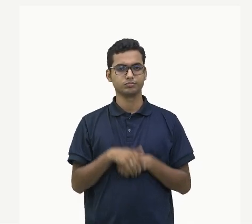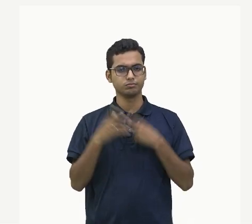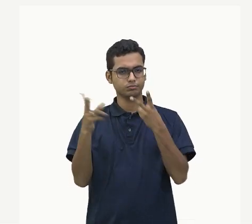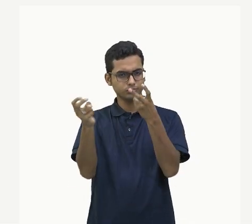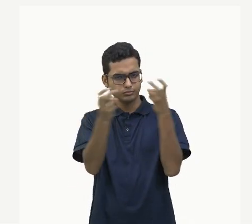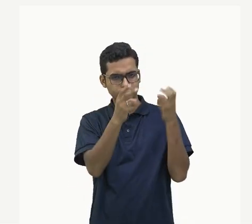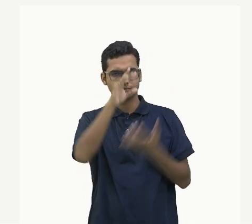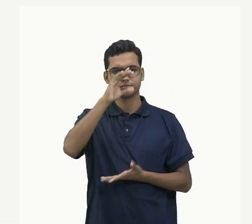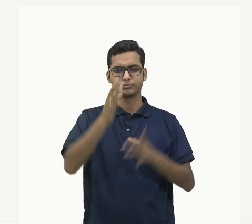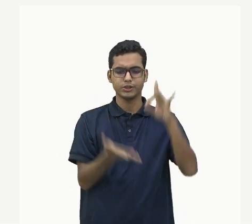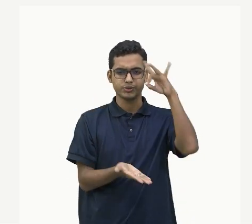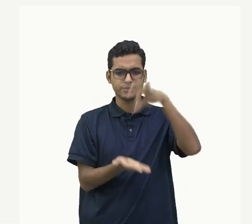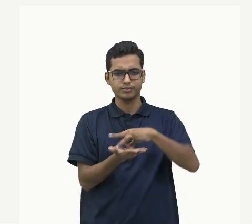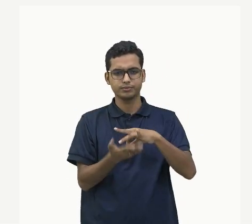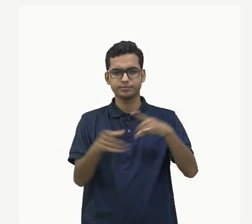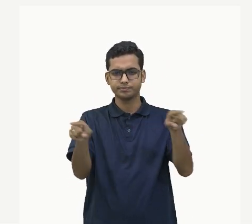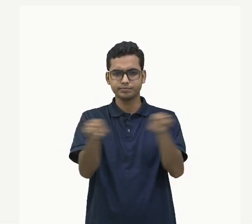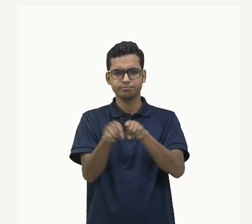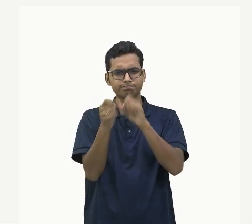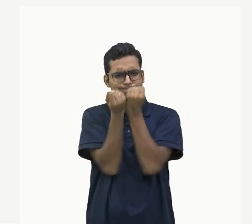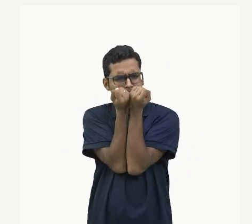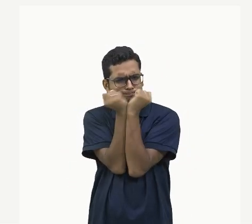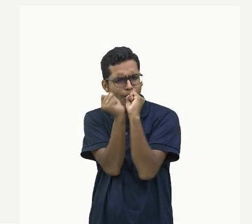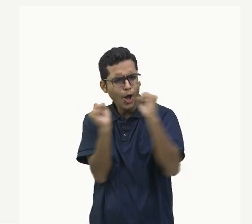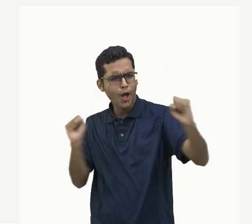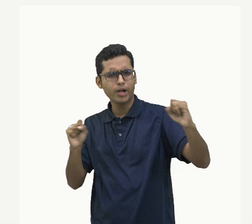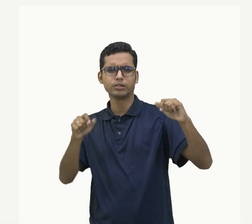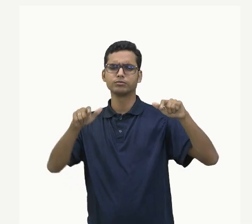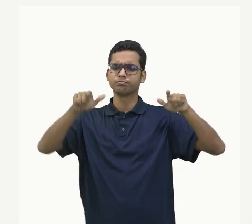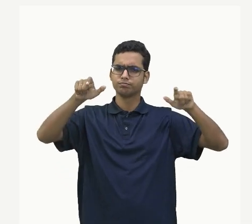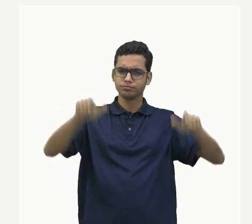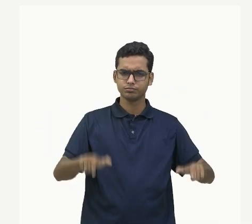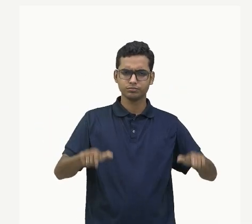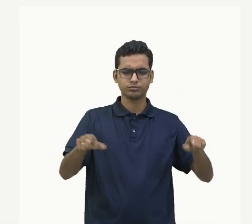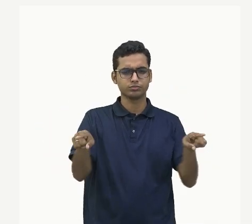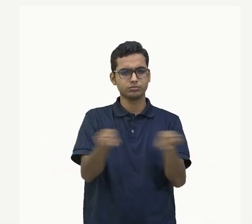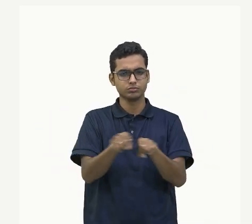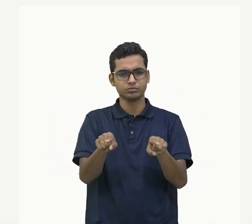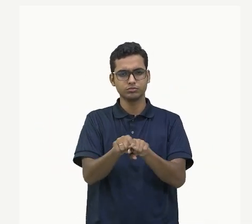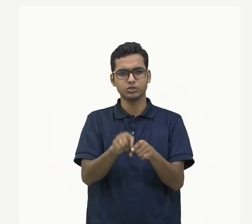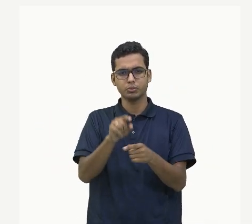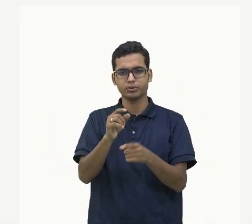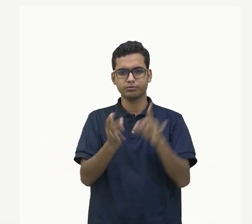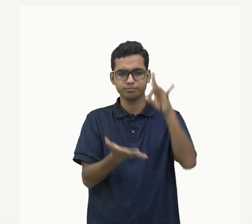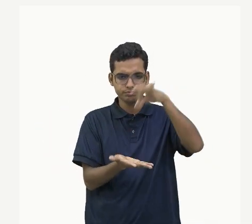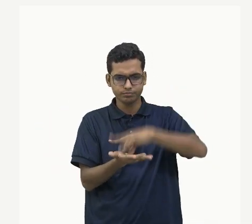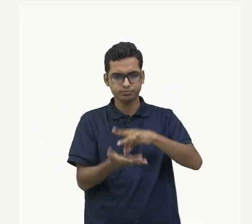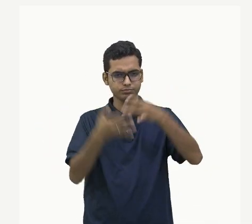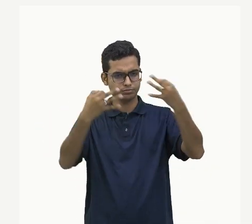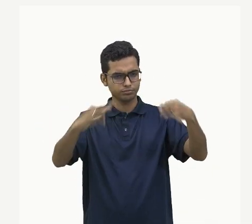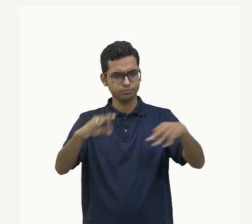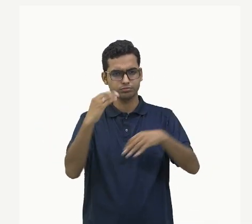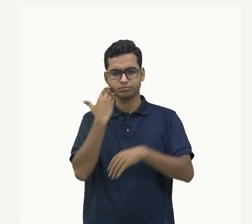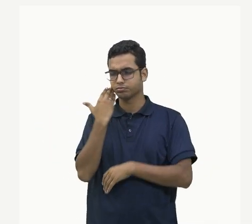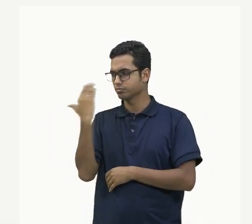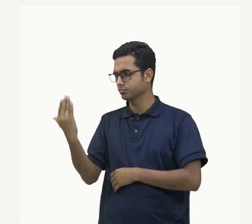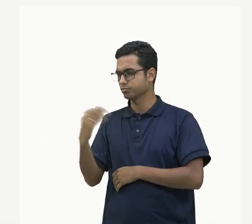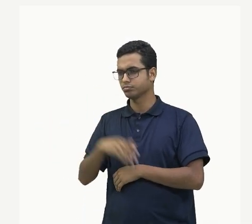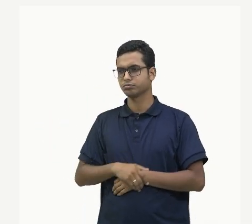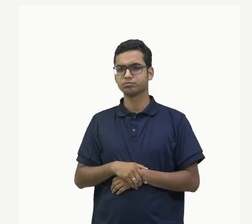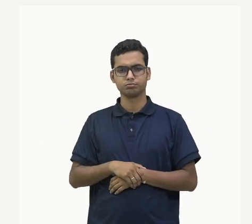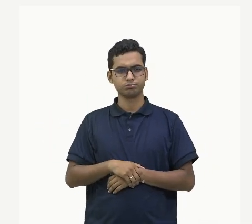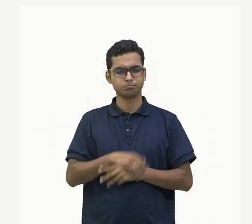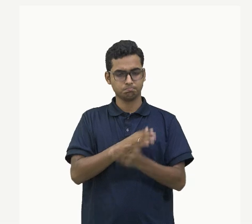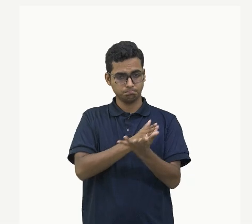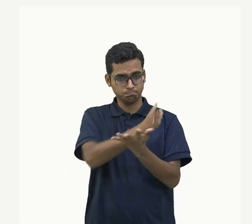só, a grande extensão territorial que nós vamos ver. Então, olha só, tá certo? Em diversas direções